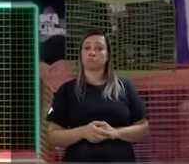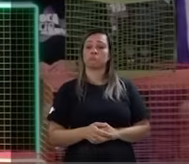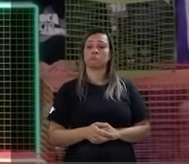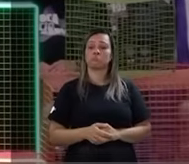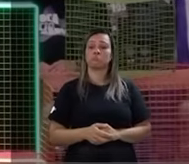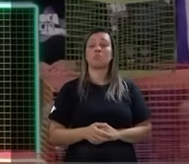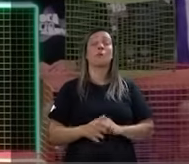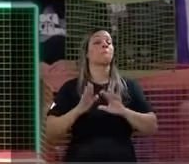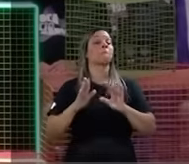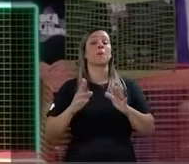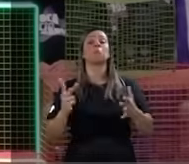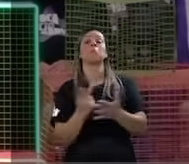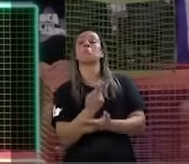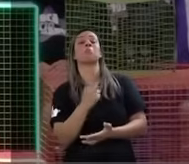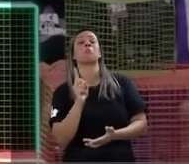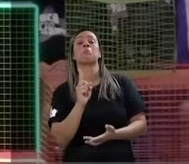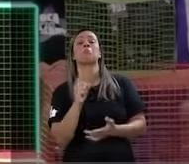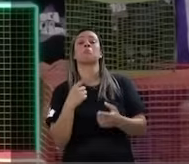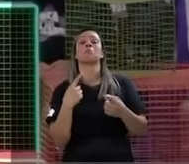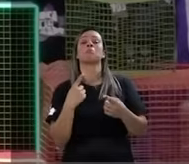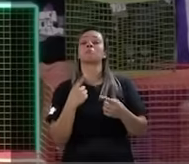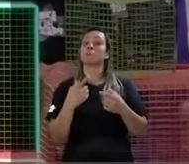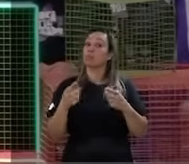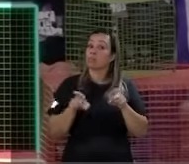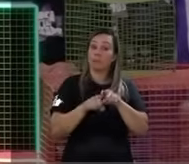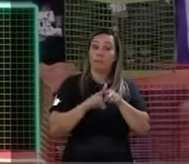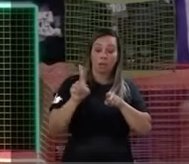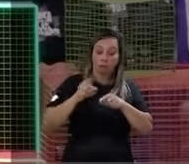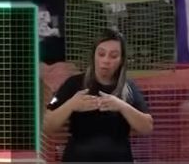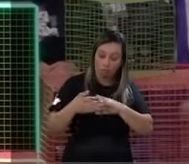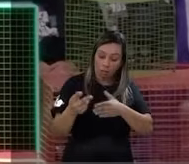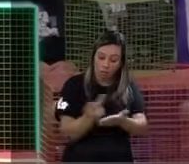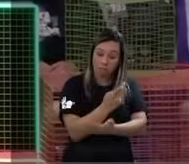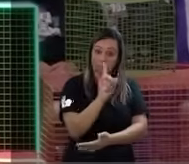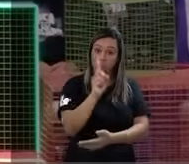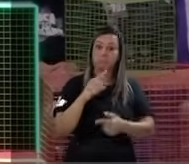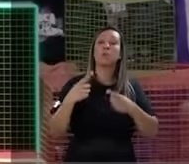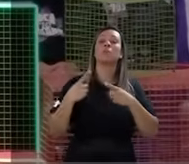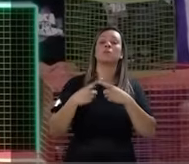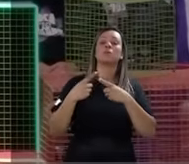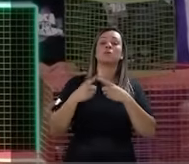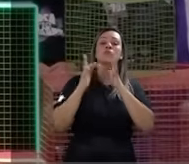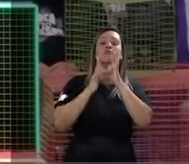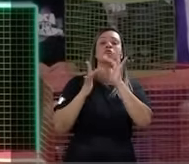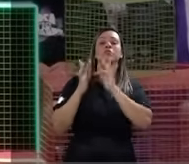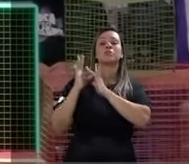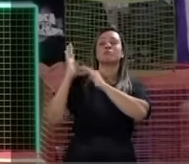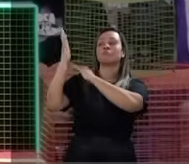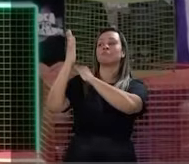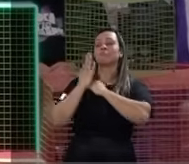Diga, só não deu. E não vai dar. Porque Jesus chegou primeiro.